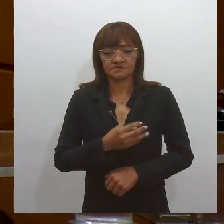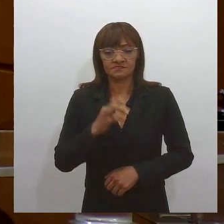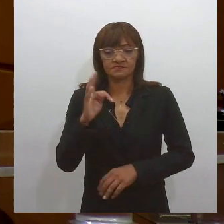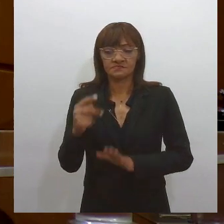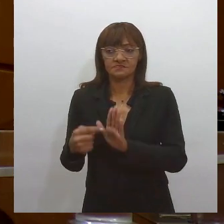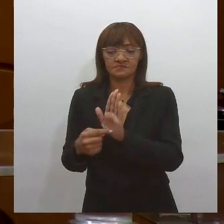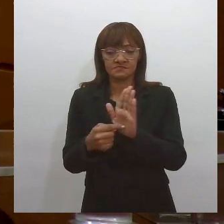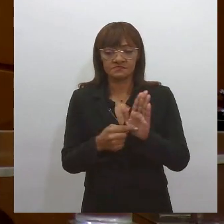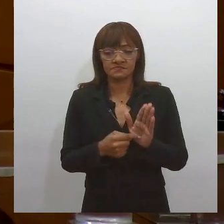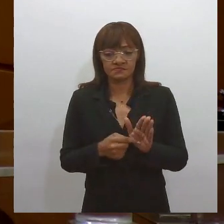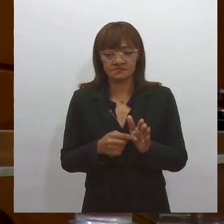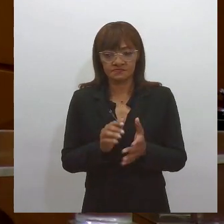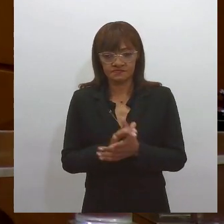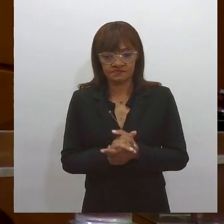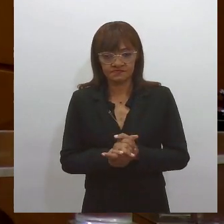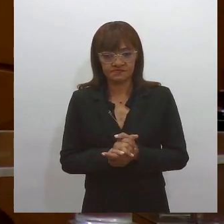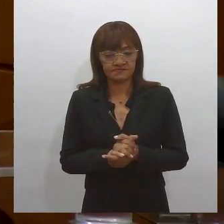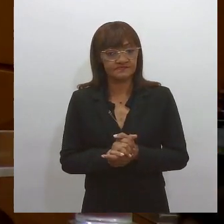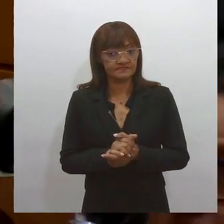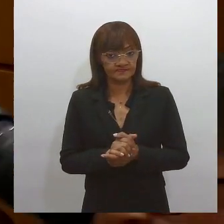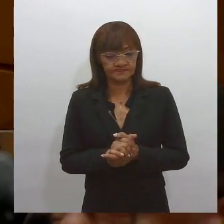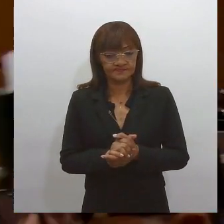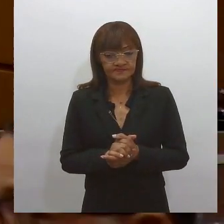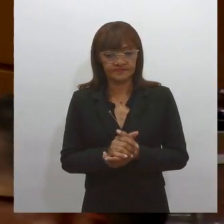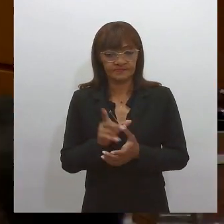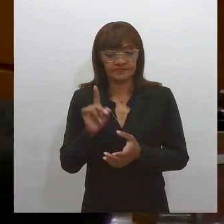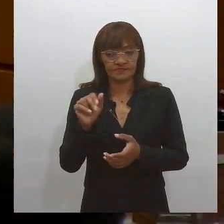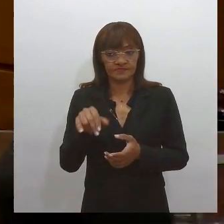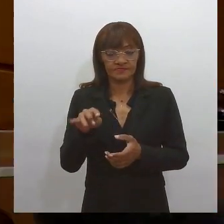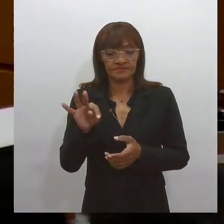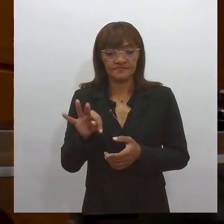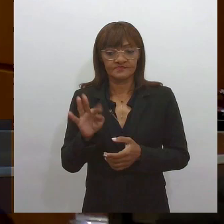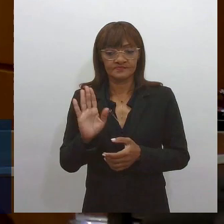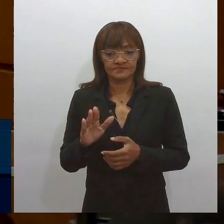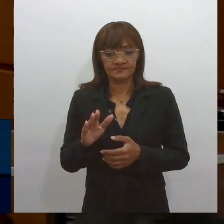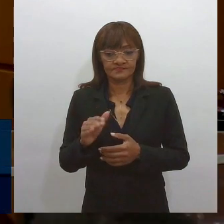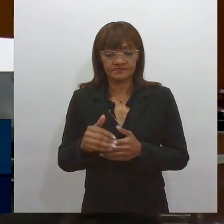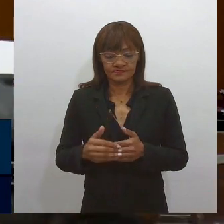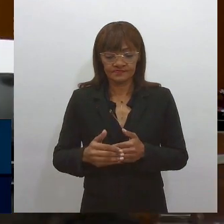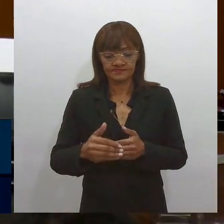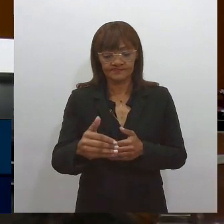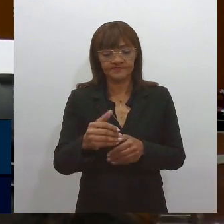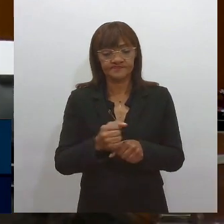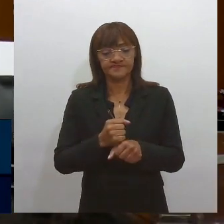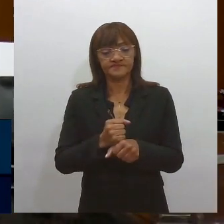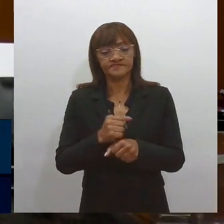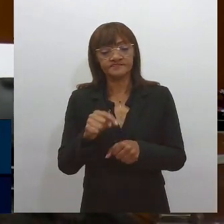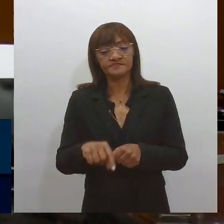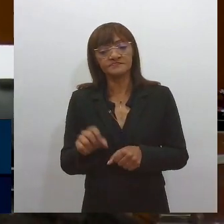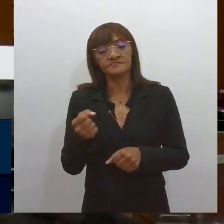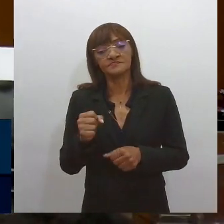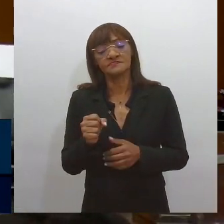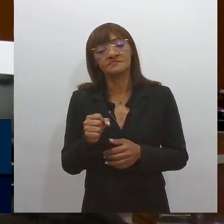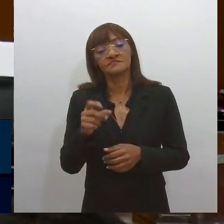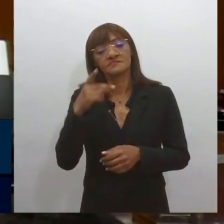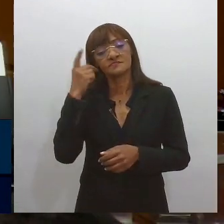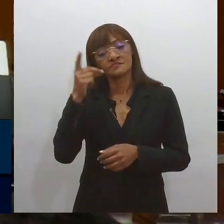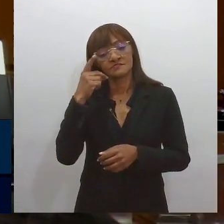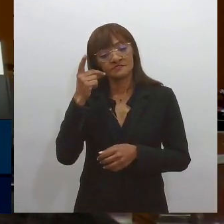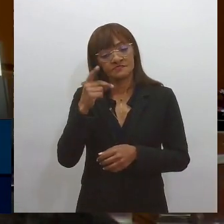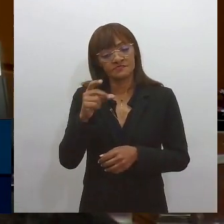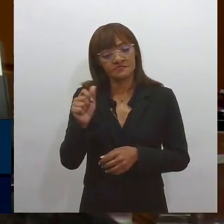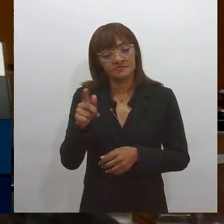ao longo dos próximos anos no estáo Sergipe cumprimentar também a deputada aura o deputado George deputada daílton